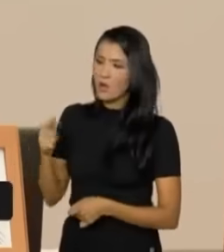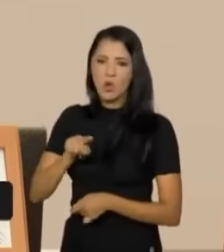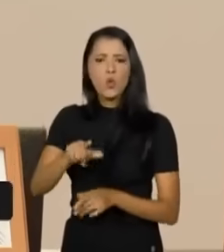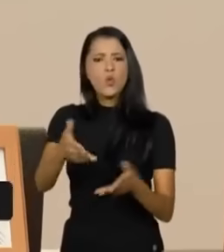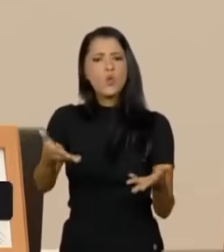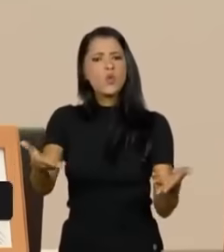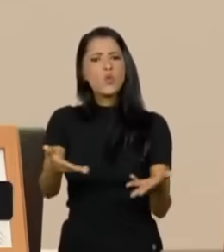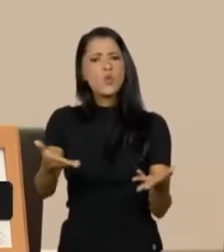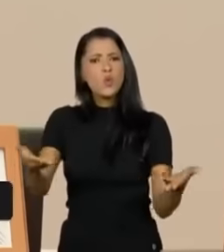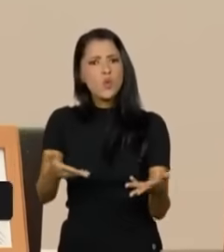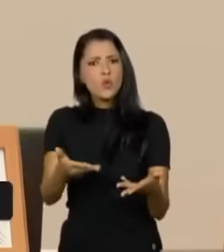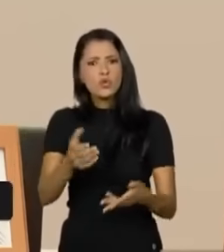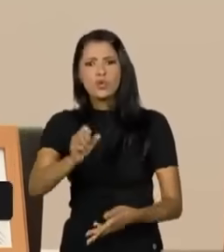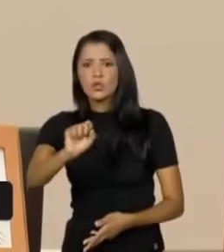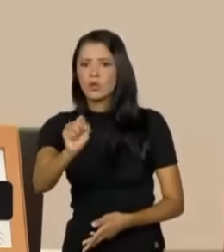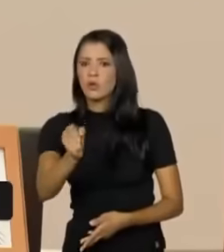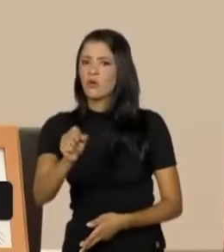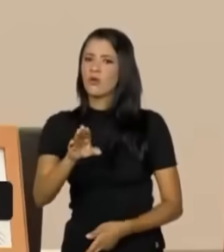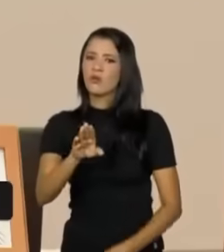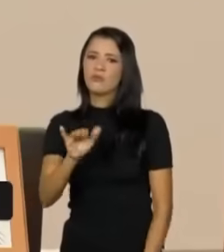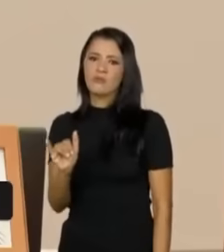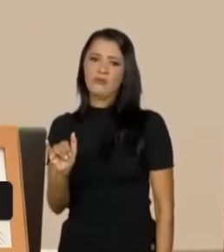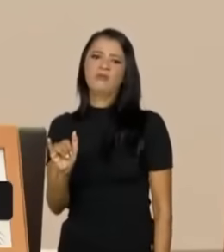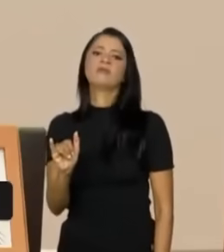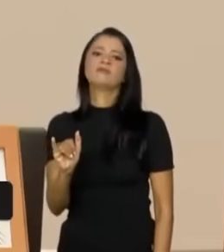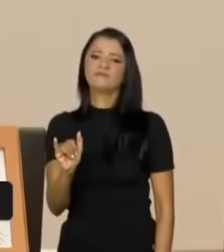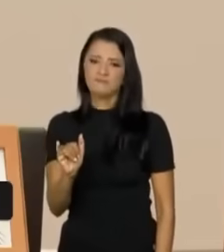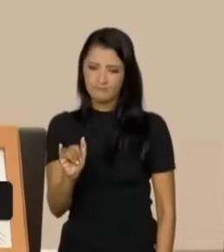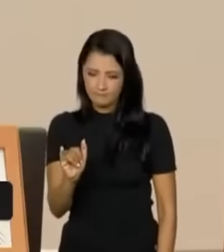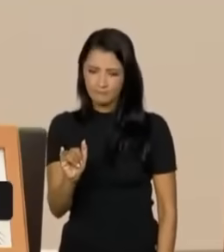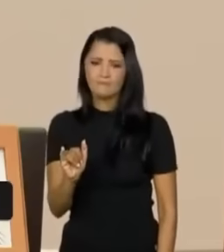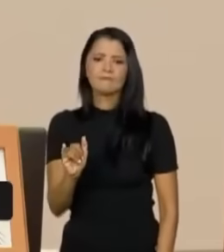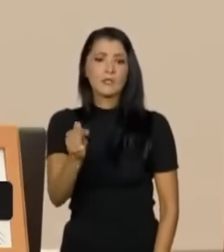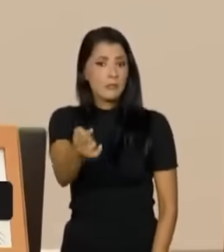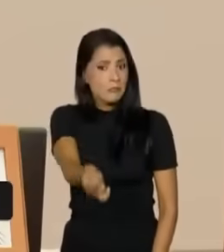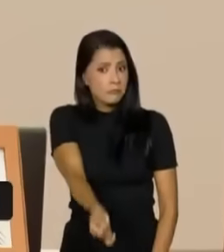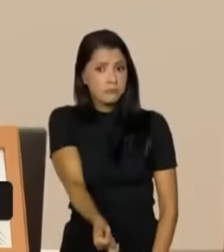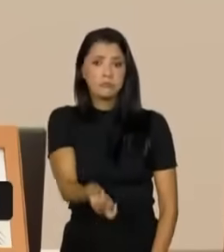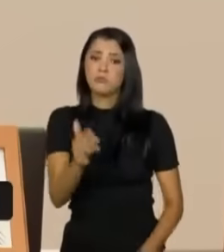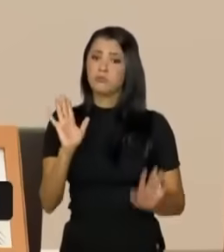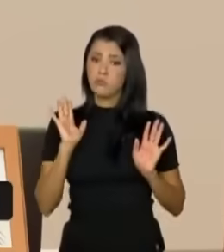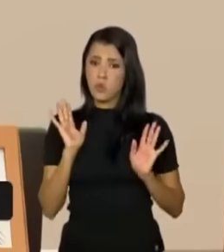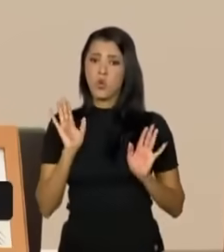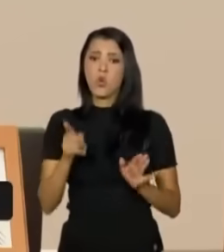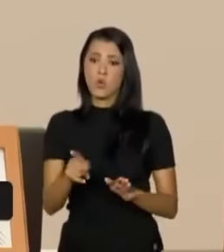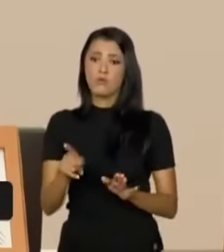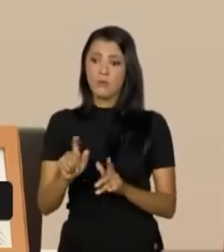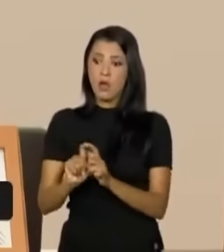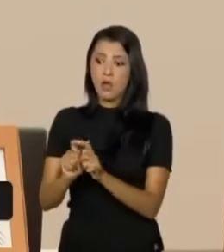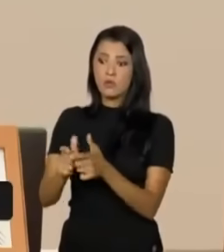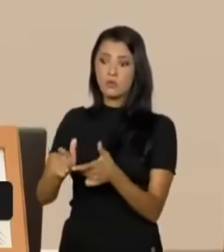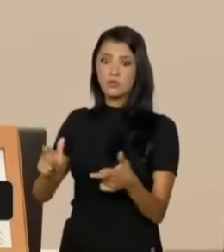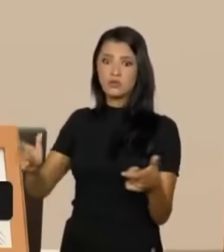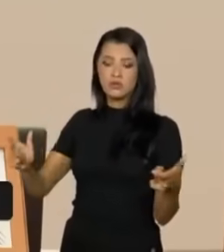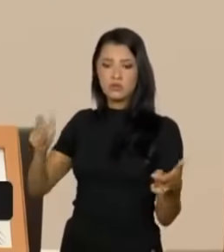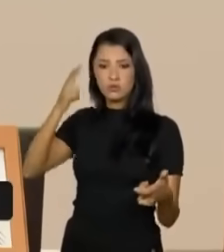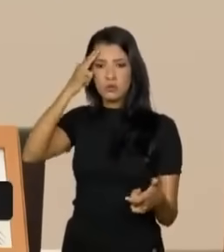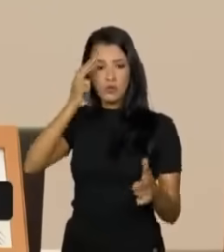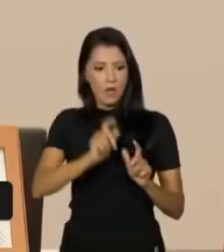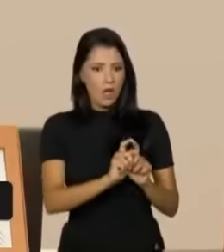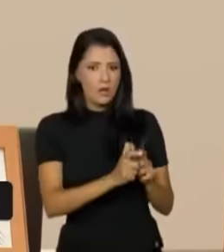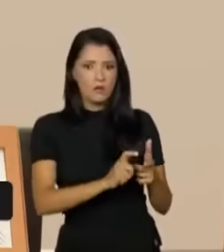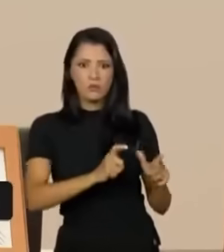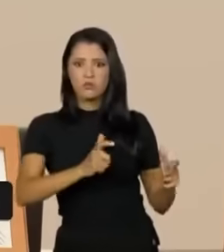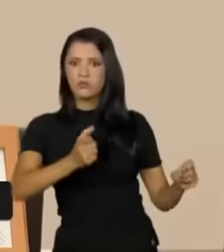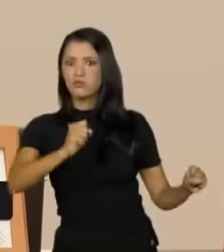Hoje, são de 8 bilhões. E é muito pouco pelo tamanho da Arábia Saudita e pelo tamanho